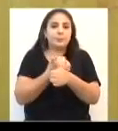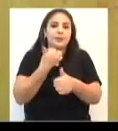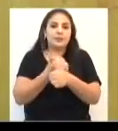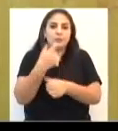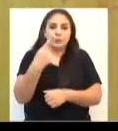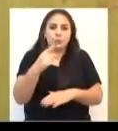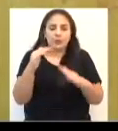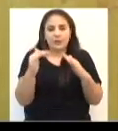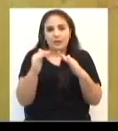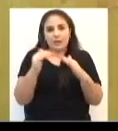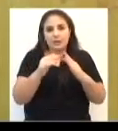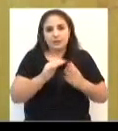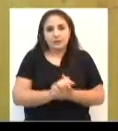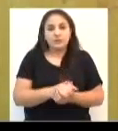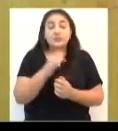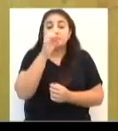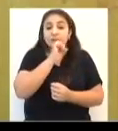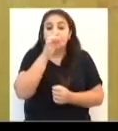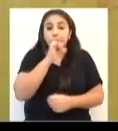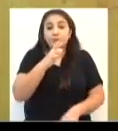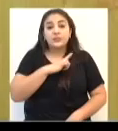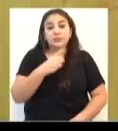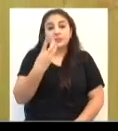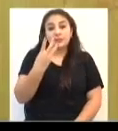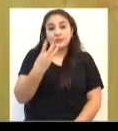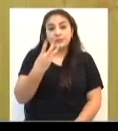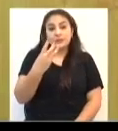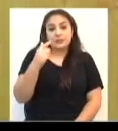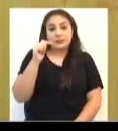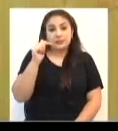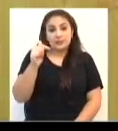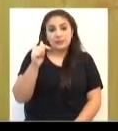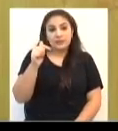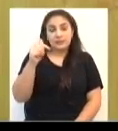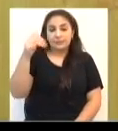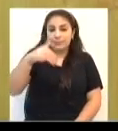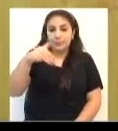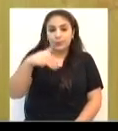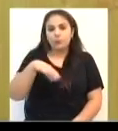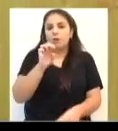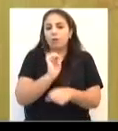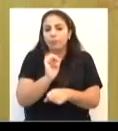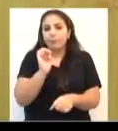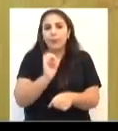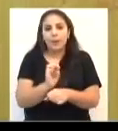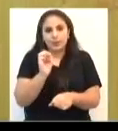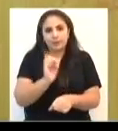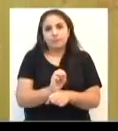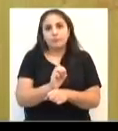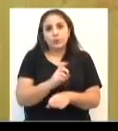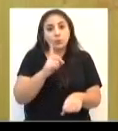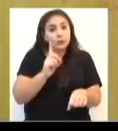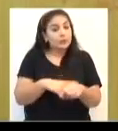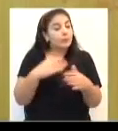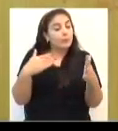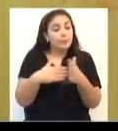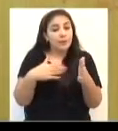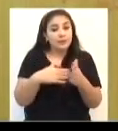casa. Né? Nós, no sábado, tivemos 37 minutos de espera, foi o tempo máximo. Isso